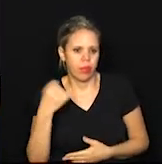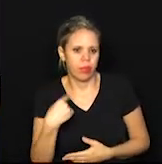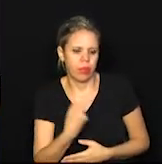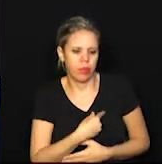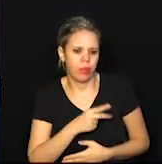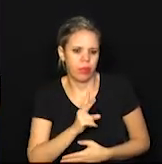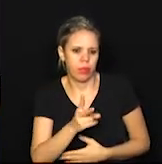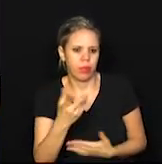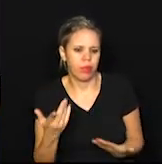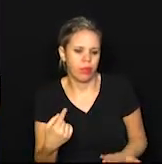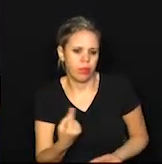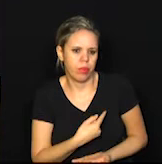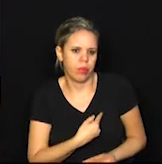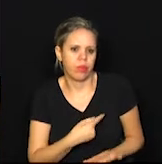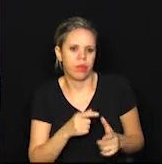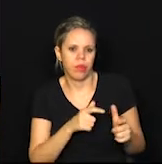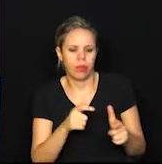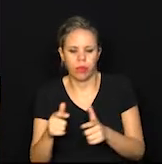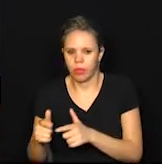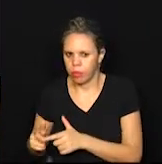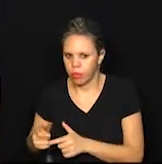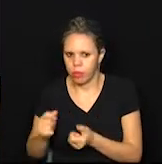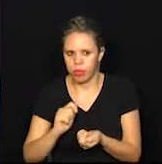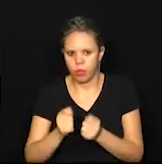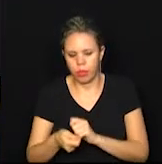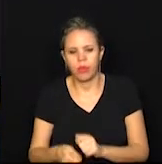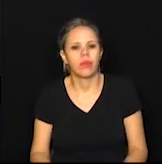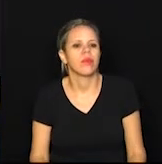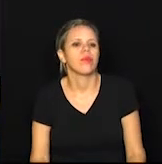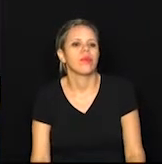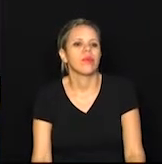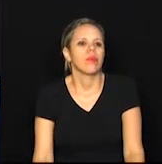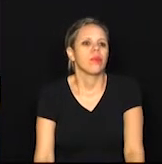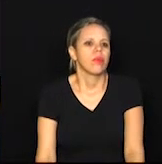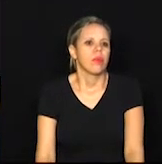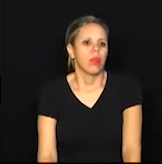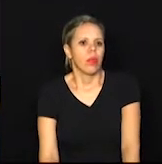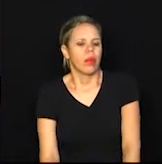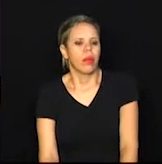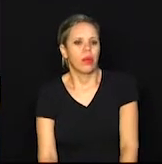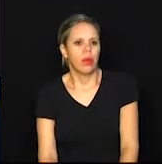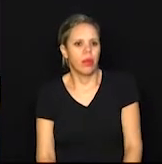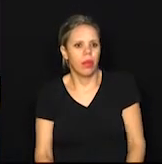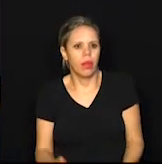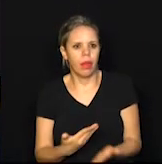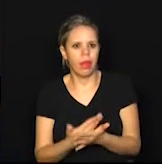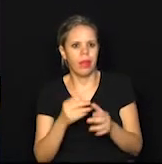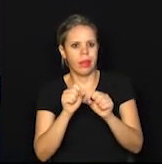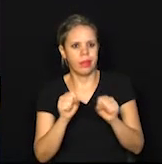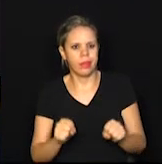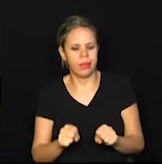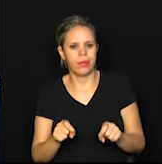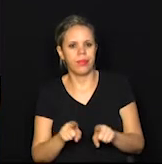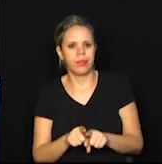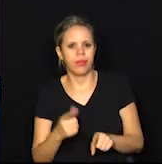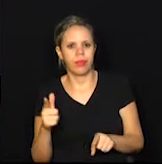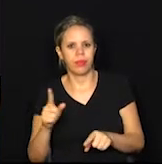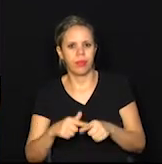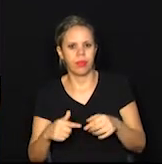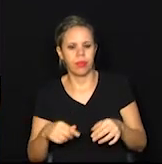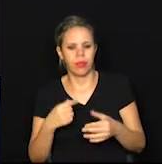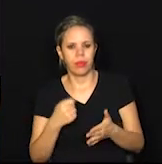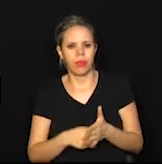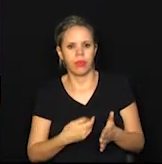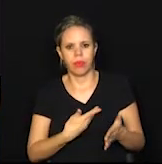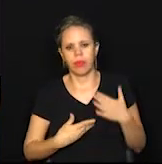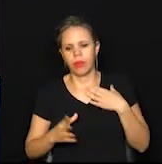manter os nossos espaços adequados. As nossas aulas sistemáticas também são um outro instrumento de política